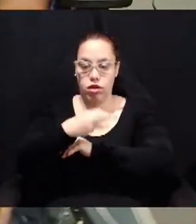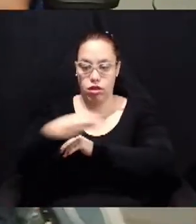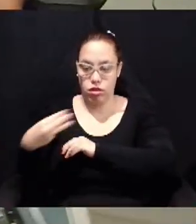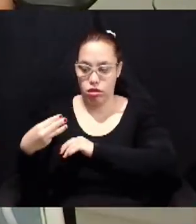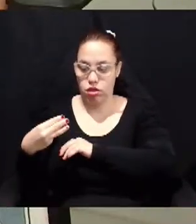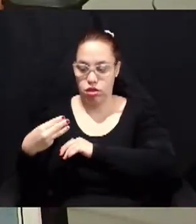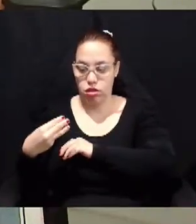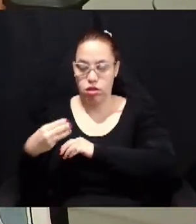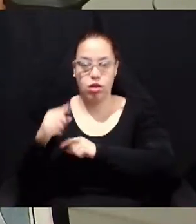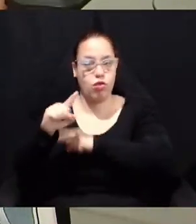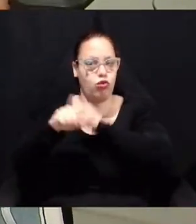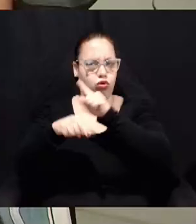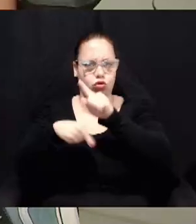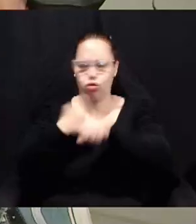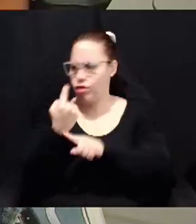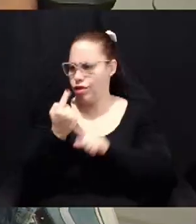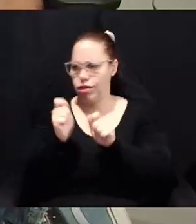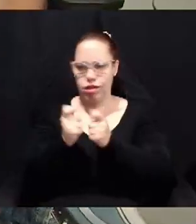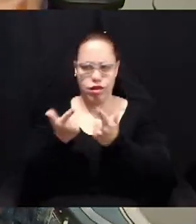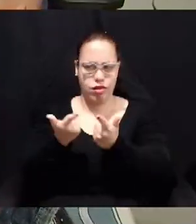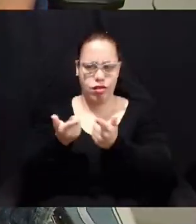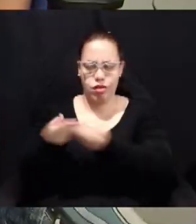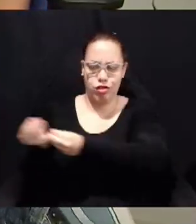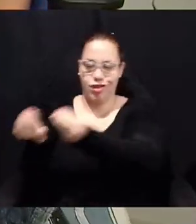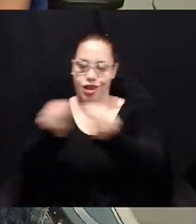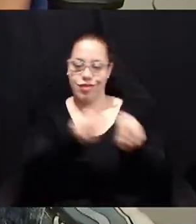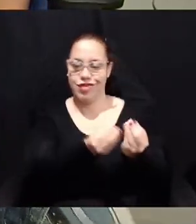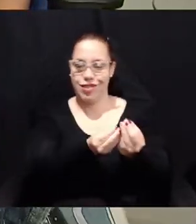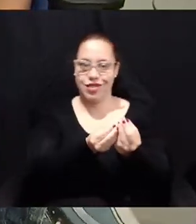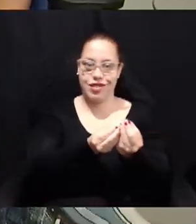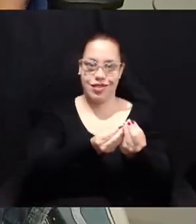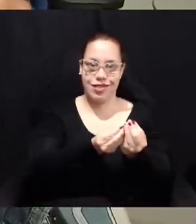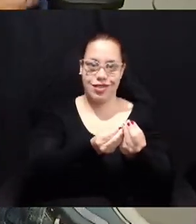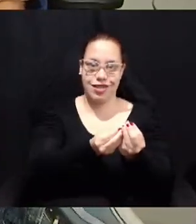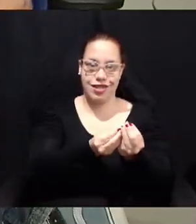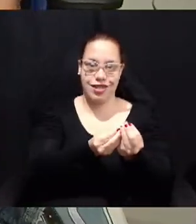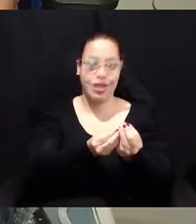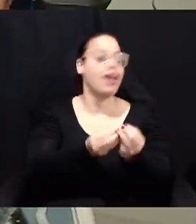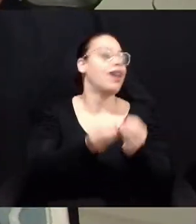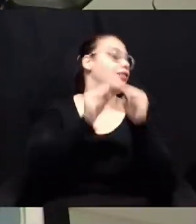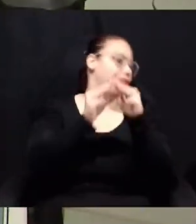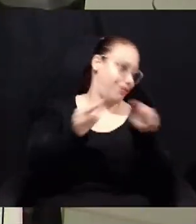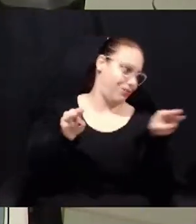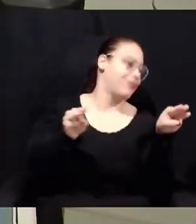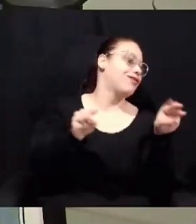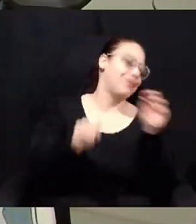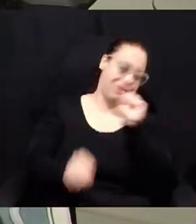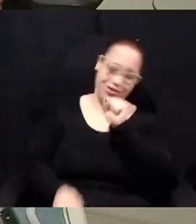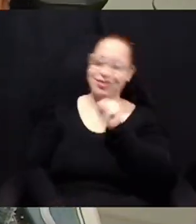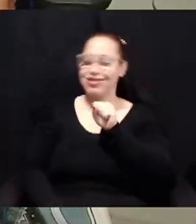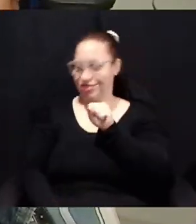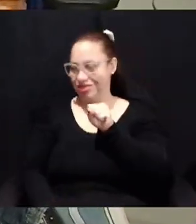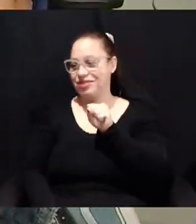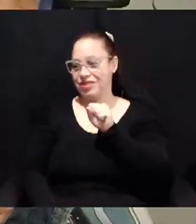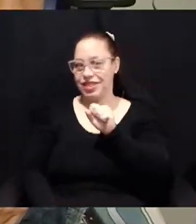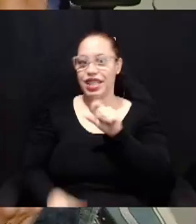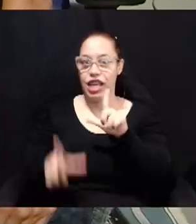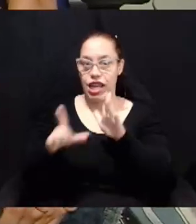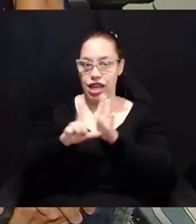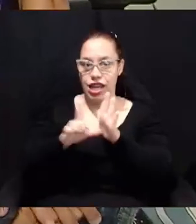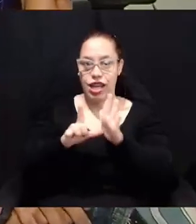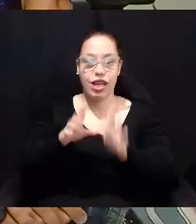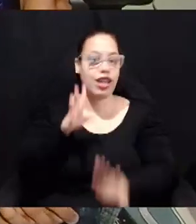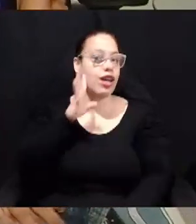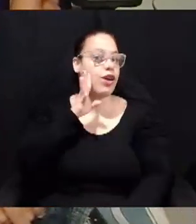Todo evento que a gente leva o baralho... Tem na sua lojinha do site. Exatamente. Quem quiser lá, tá lá na lojinha. Que legal. E uma coisa que eu